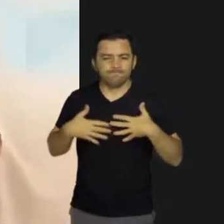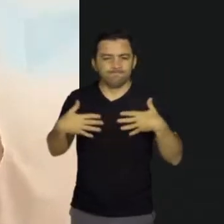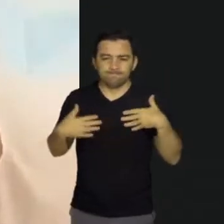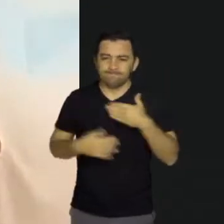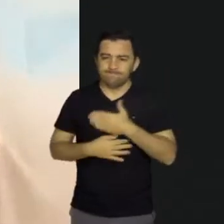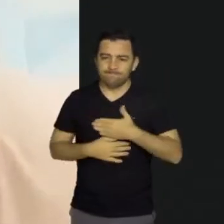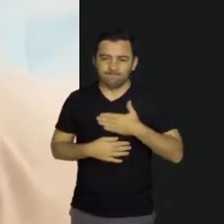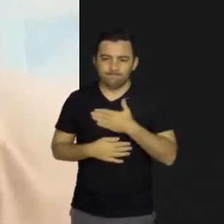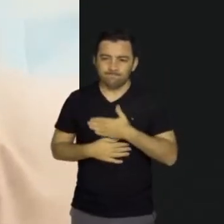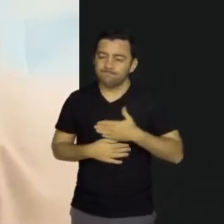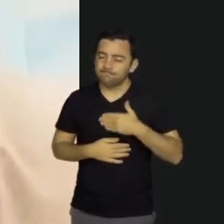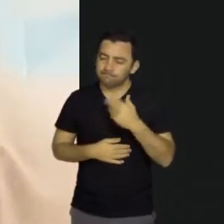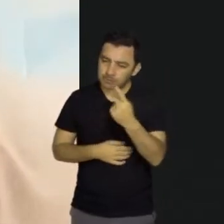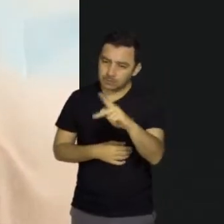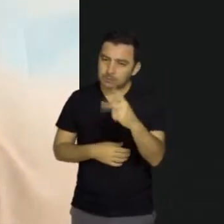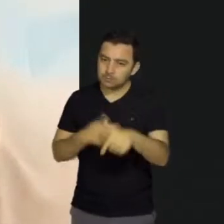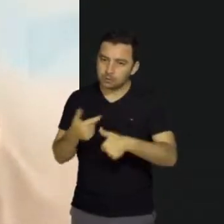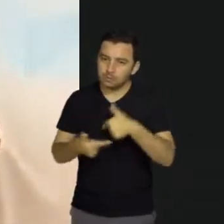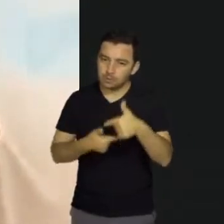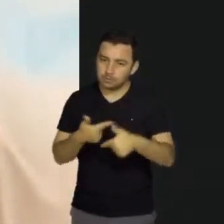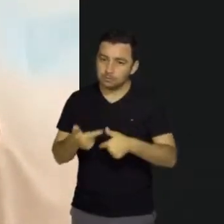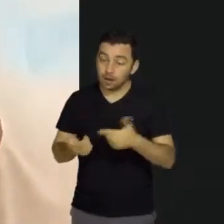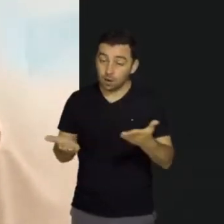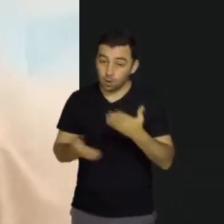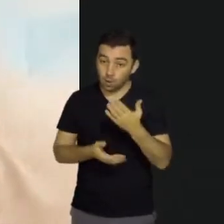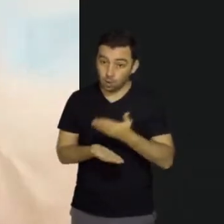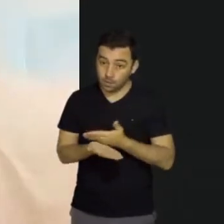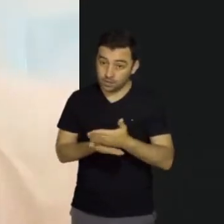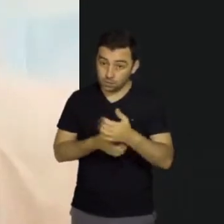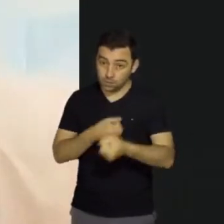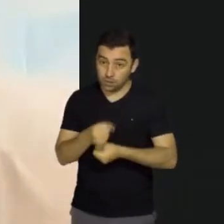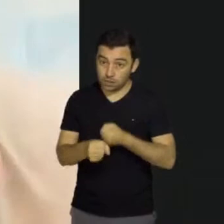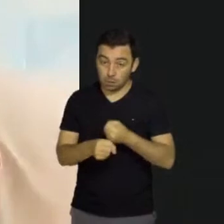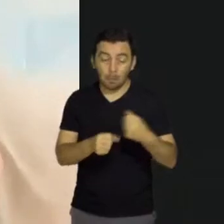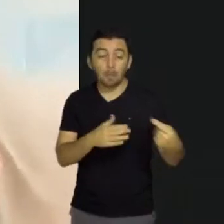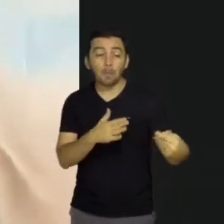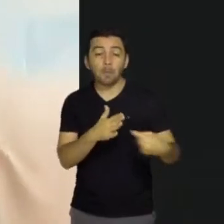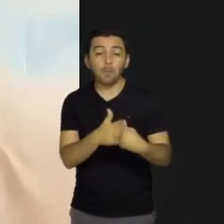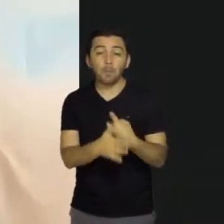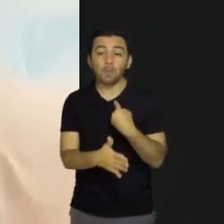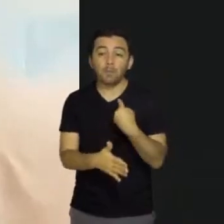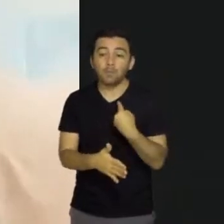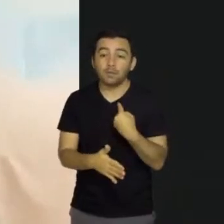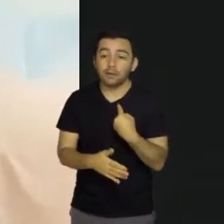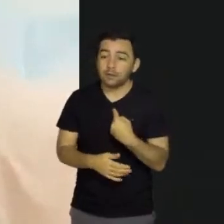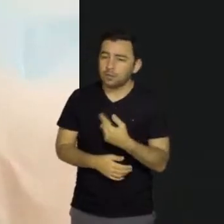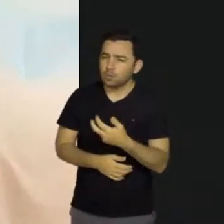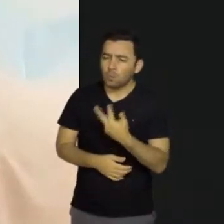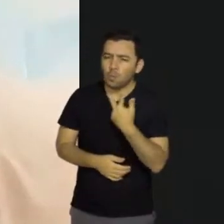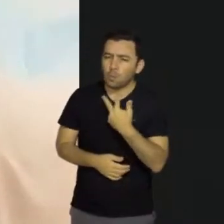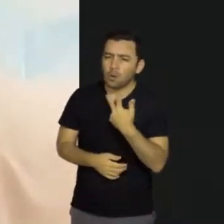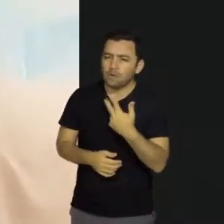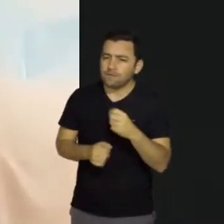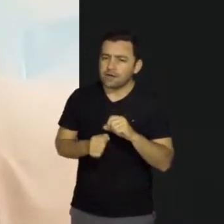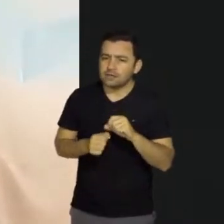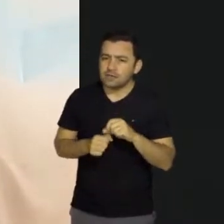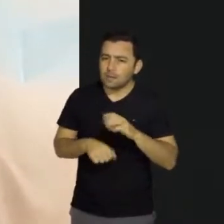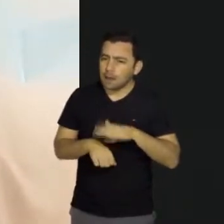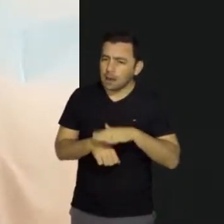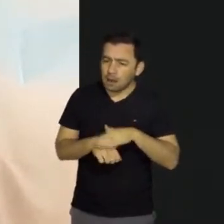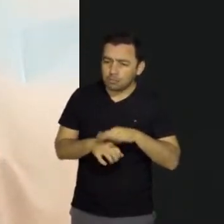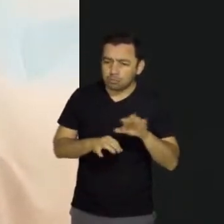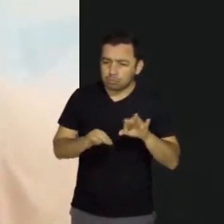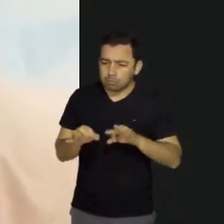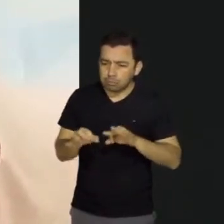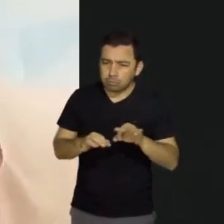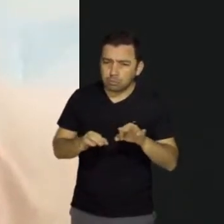para esse trabalho. E no início desse ano eu fui questionado sobre se não poderia ser feito algo nesse sentido que vem